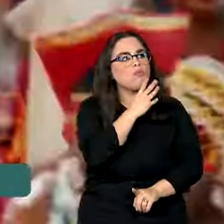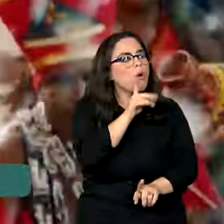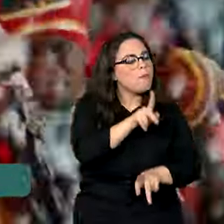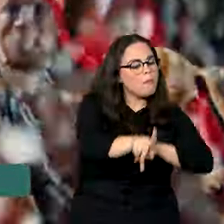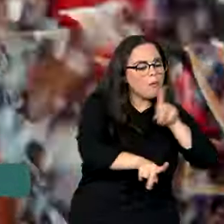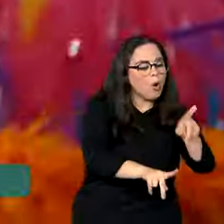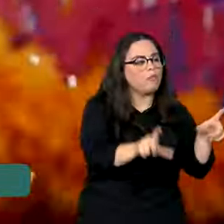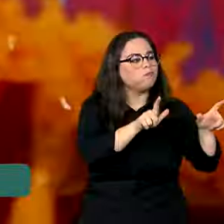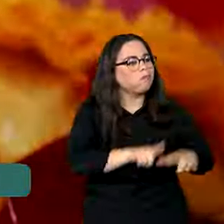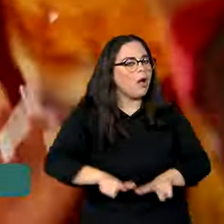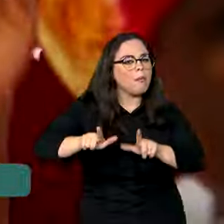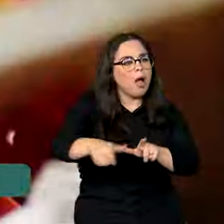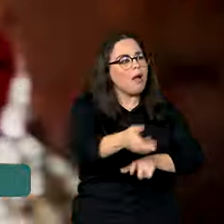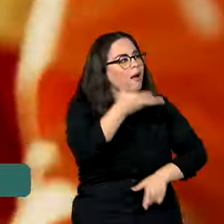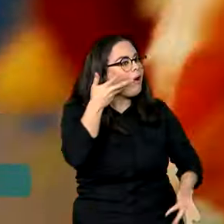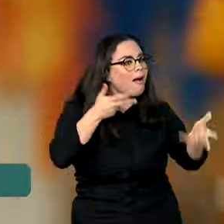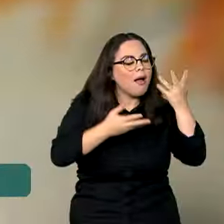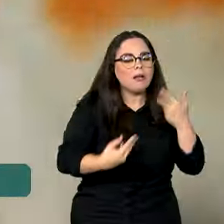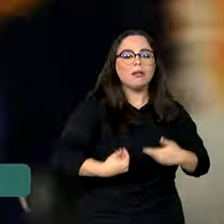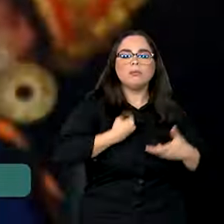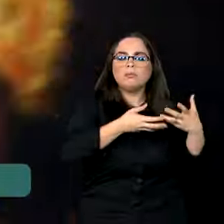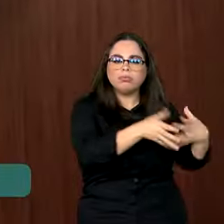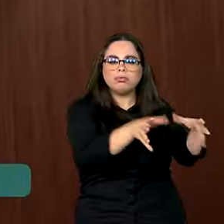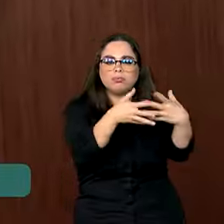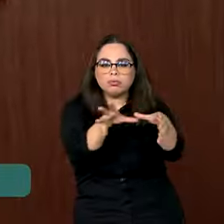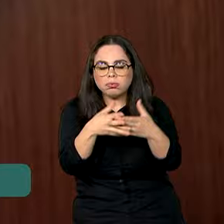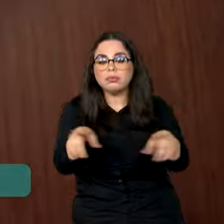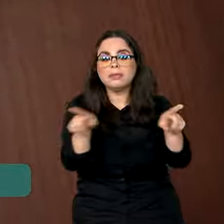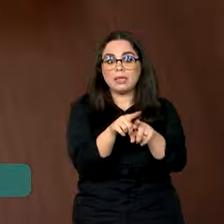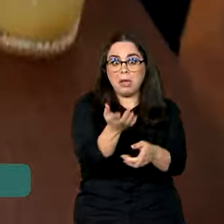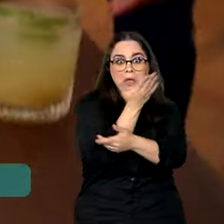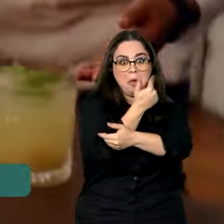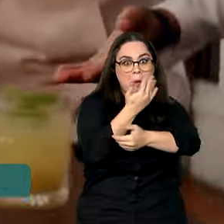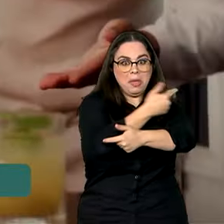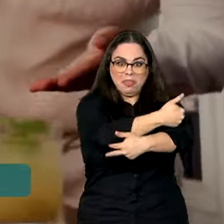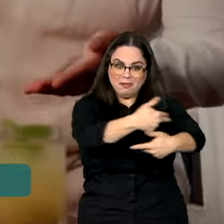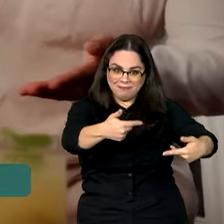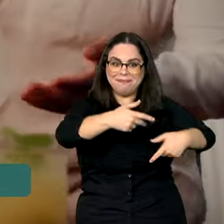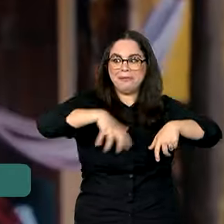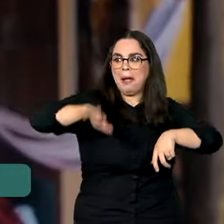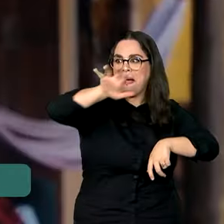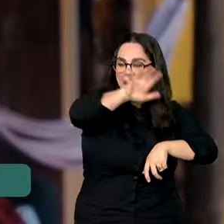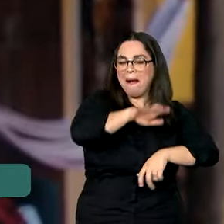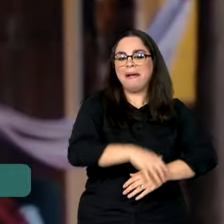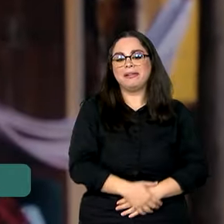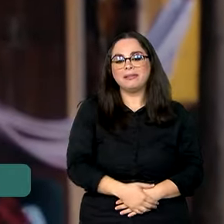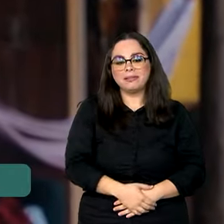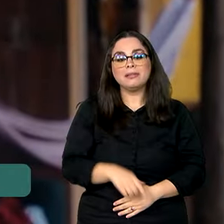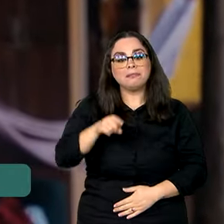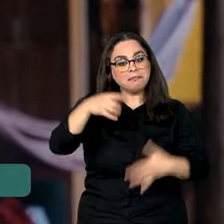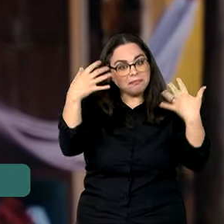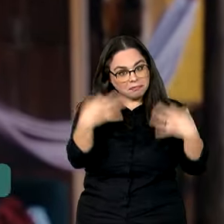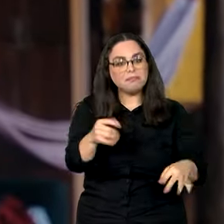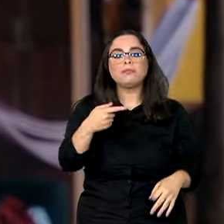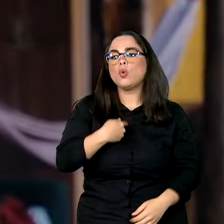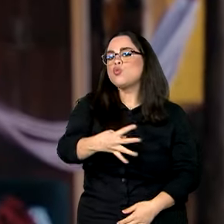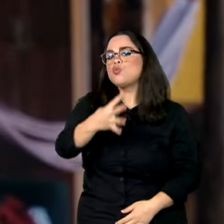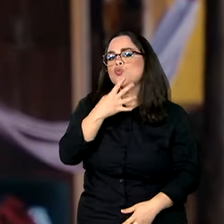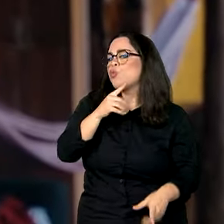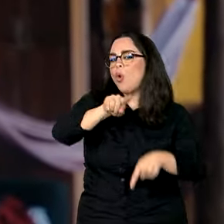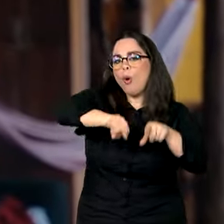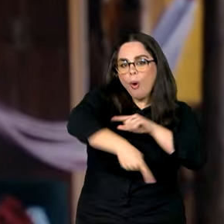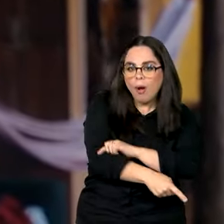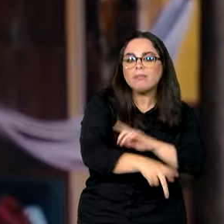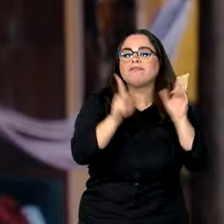povos e lugares, vivencia os costumes e a gastronomia de outras regiões. Para realmente conhecer